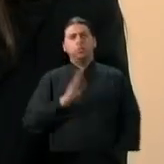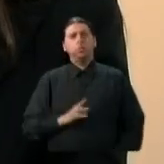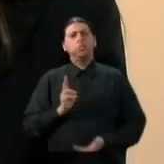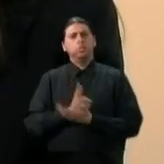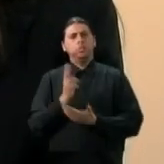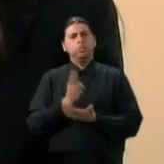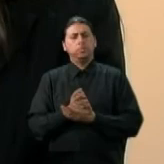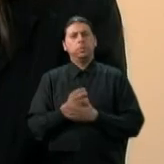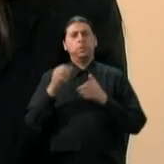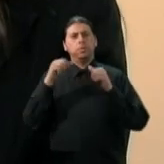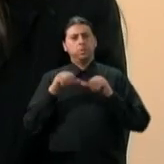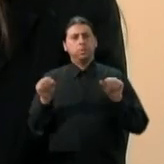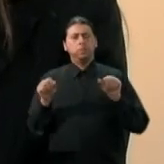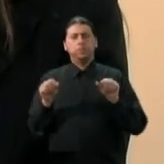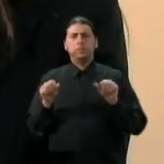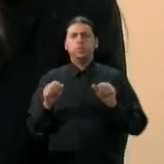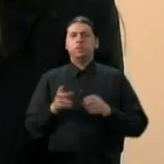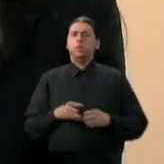esteve assim na meta